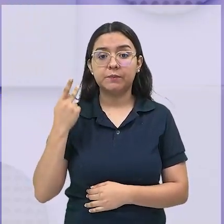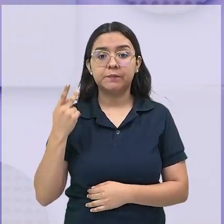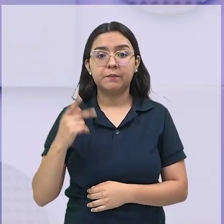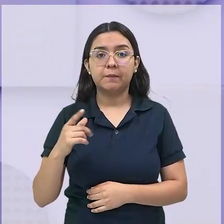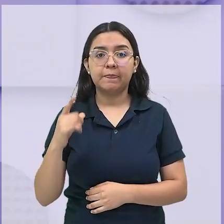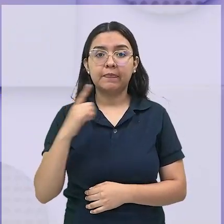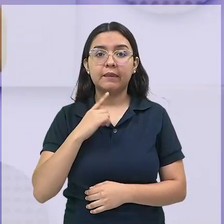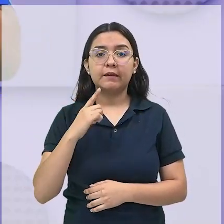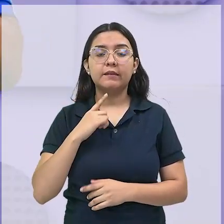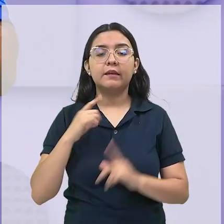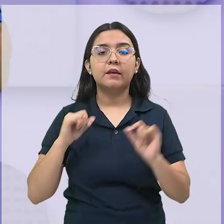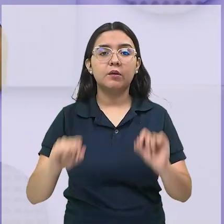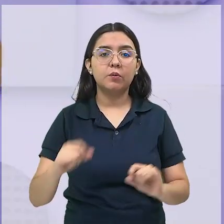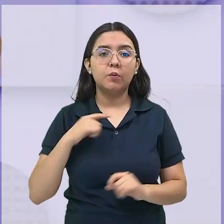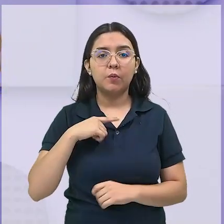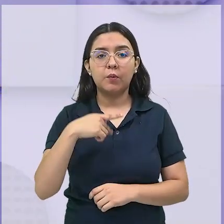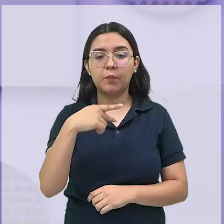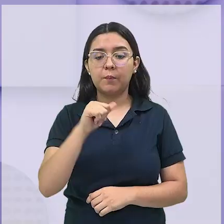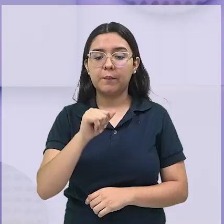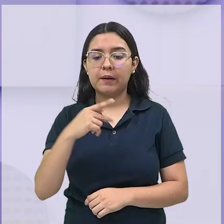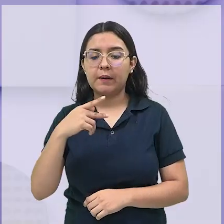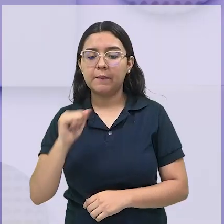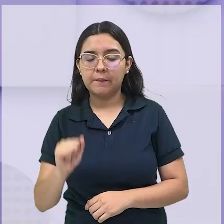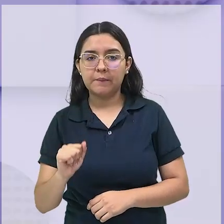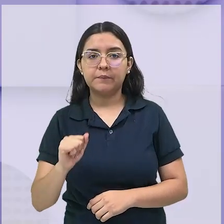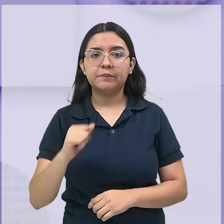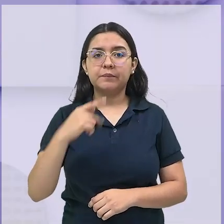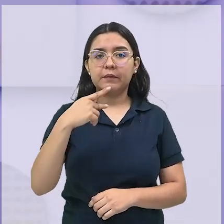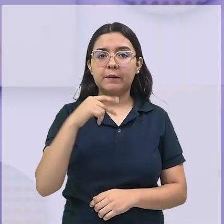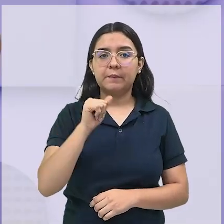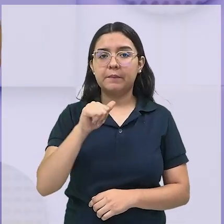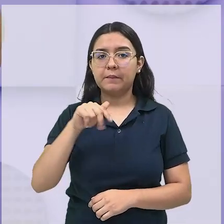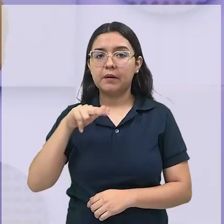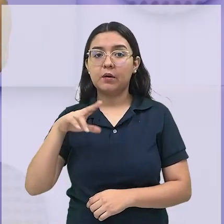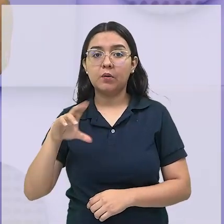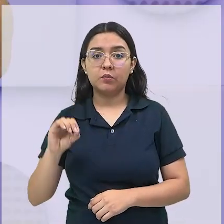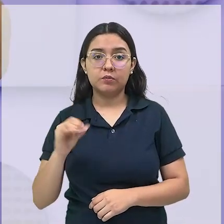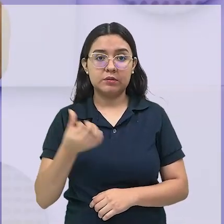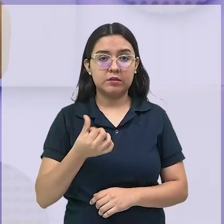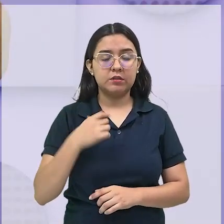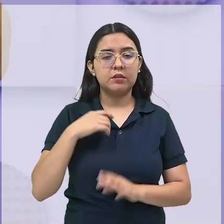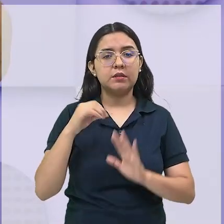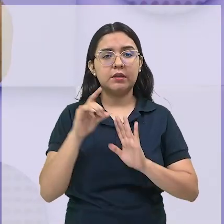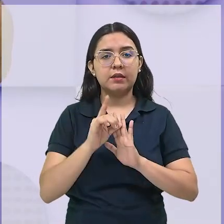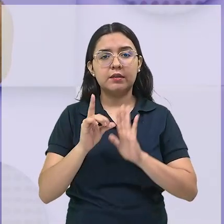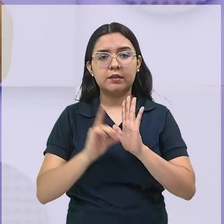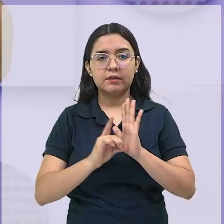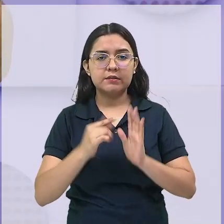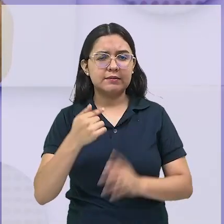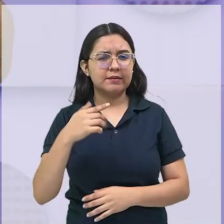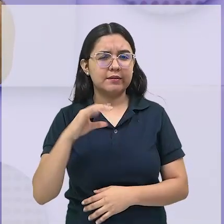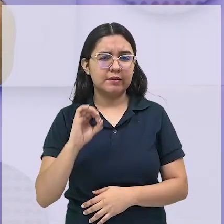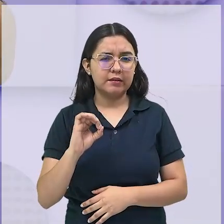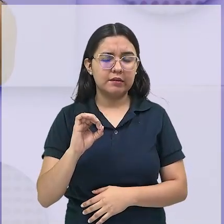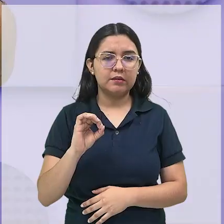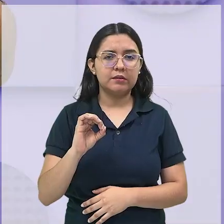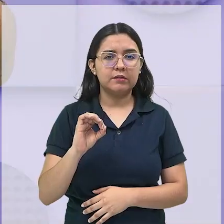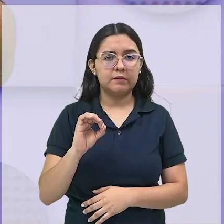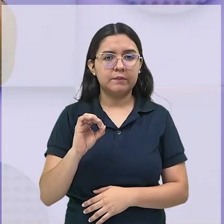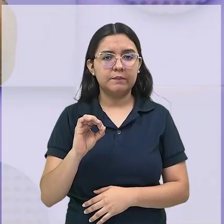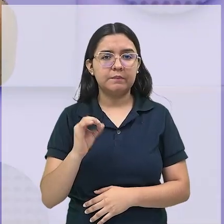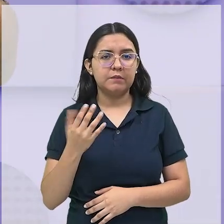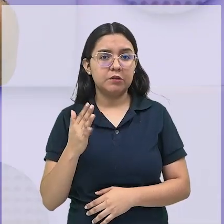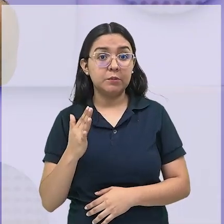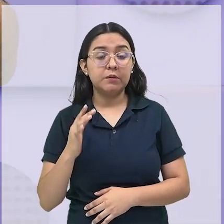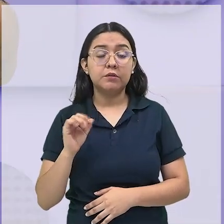Há um Papa Paulo VI, que na década de 70, se não me